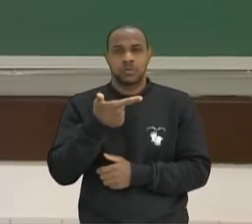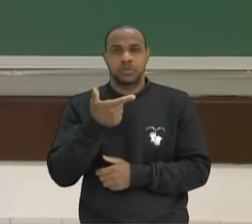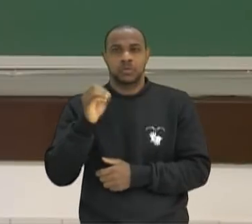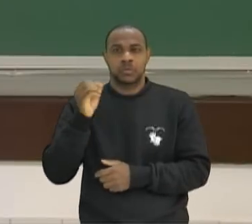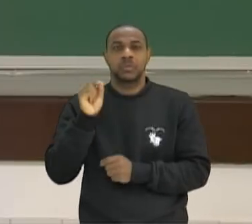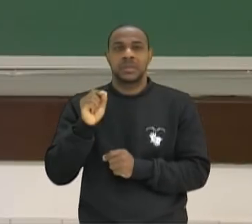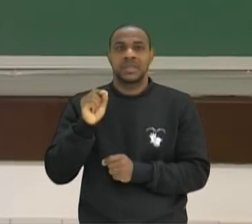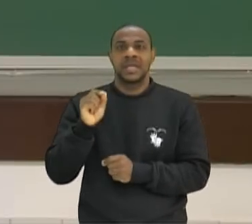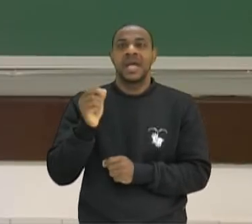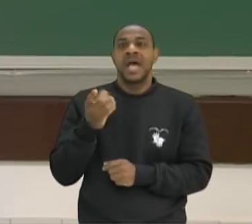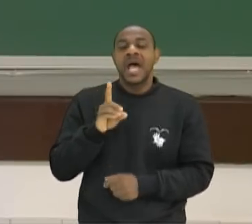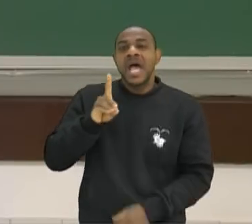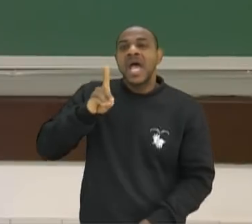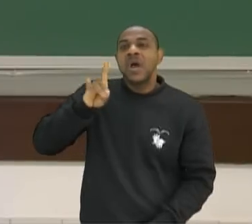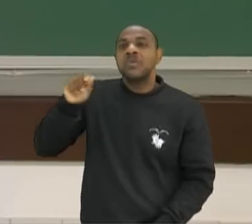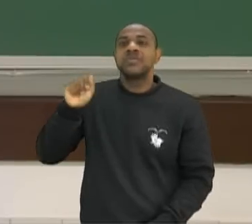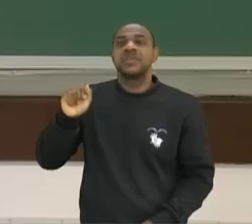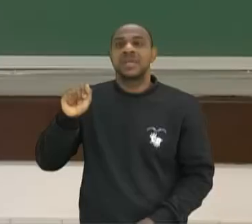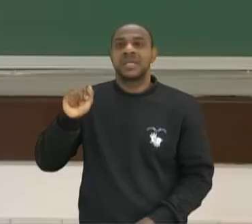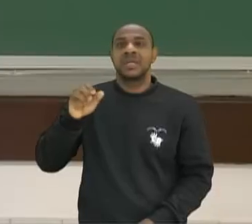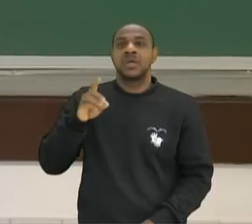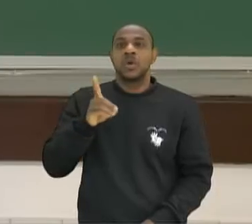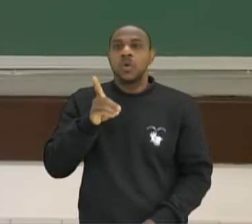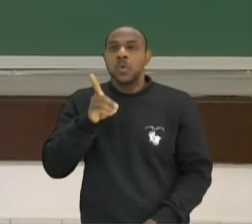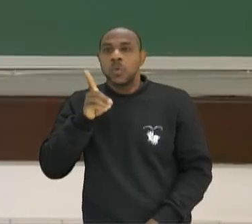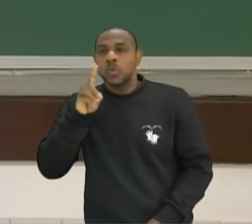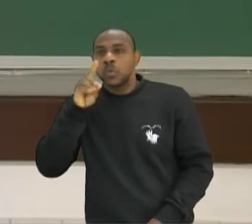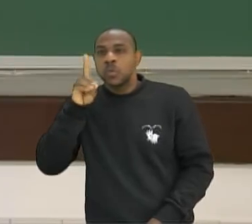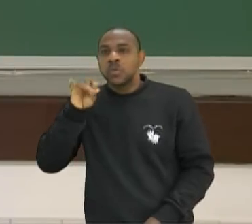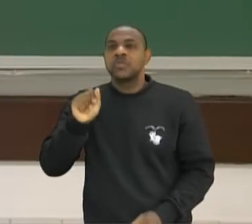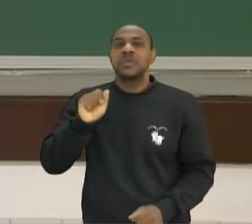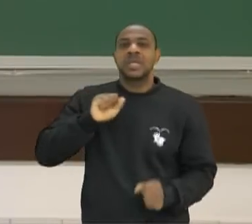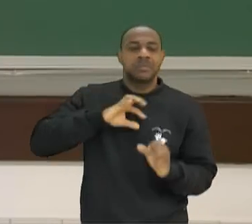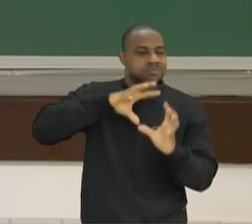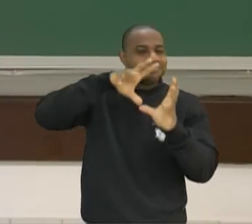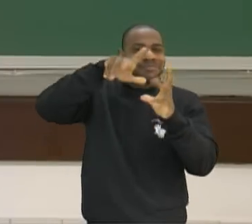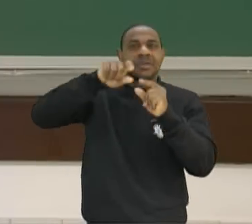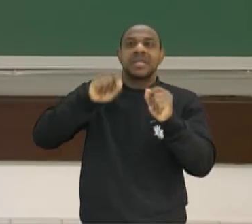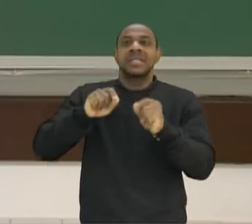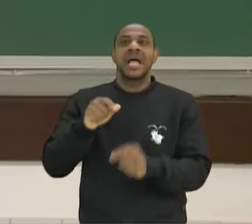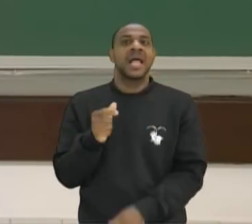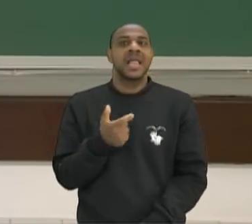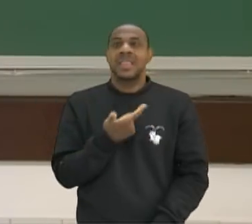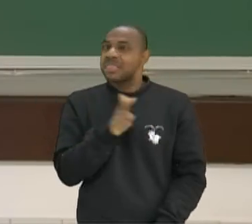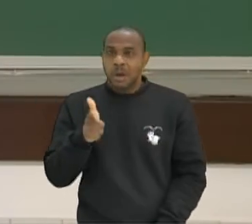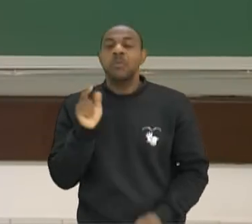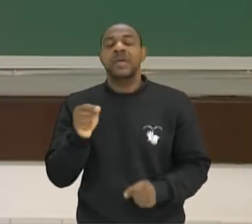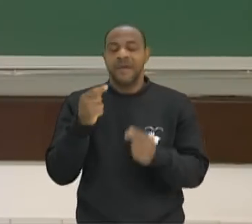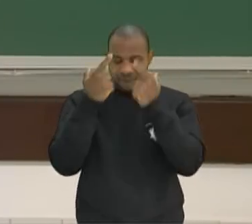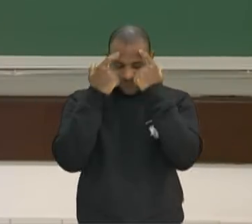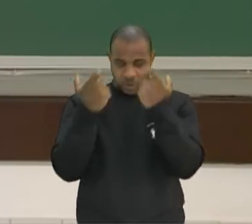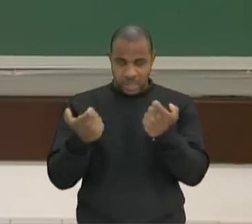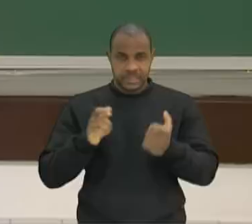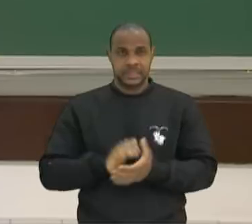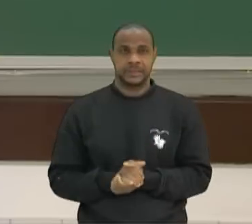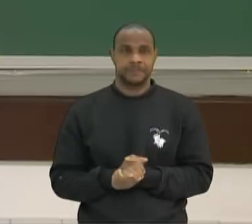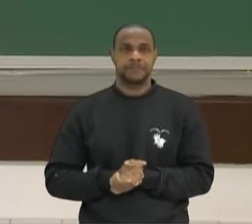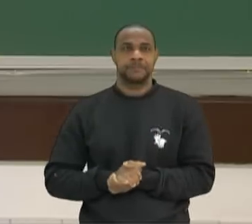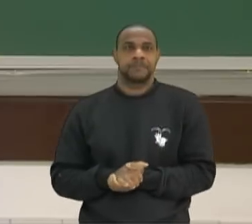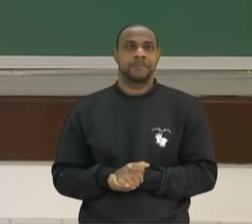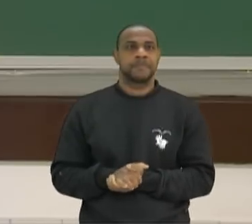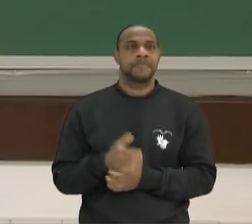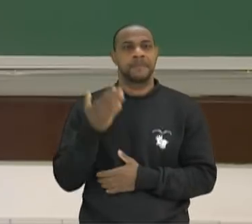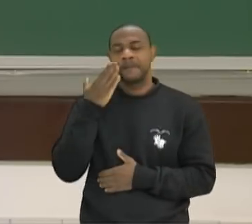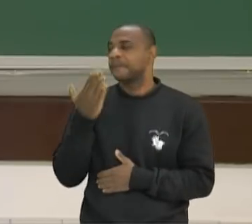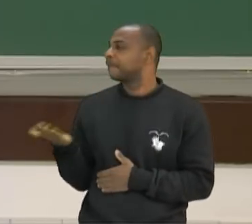o Dia Internacional da Não Violência. Interessante isso, né? Ou seja, celebridades que se destacaram bastante. E